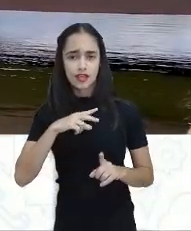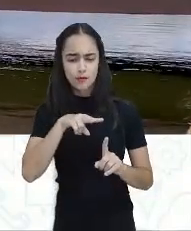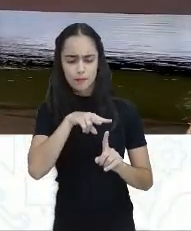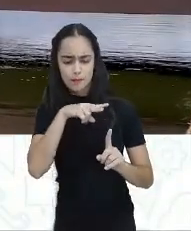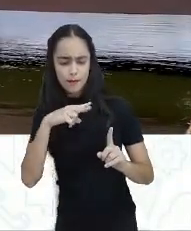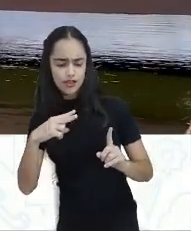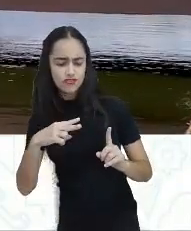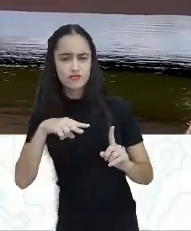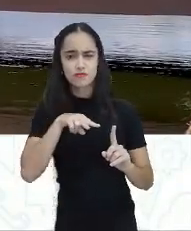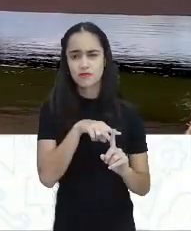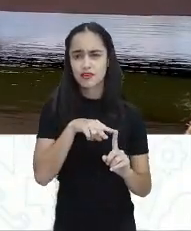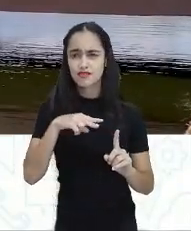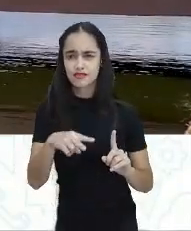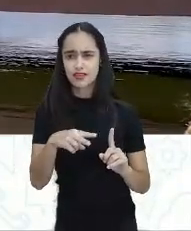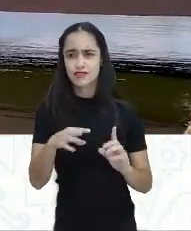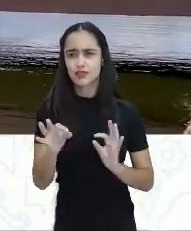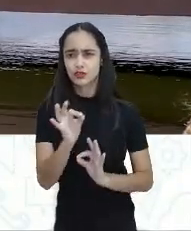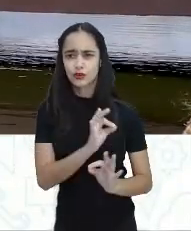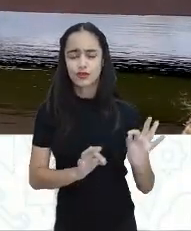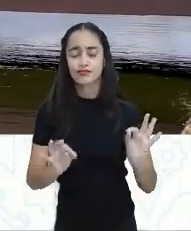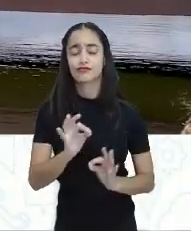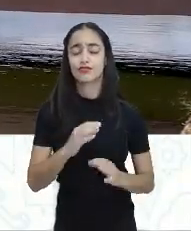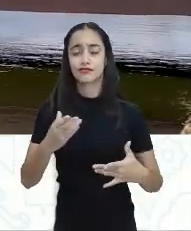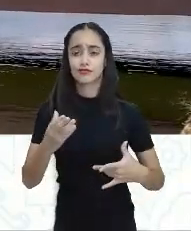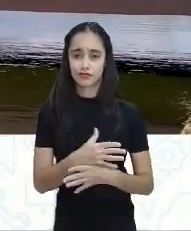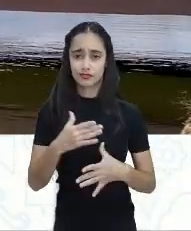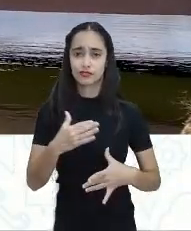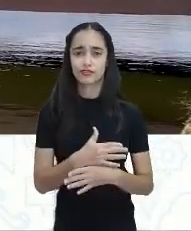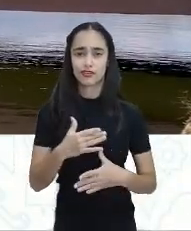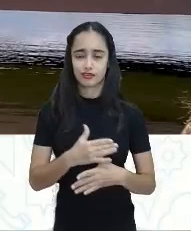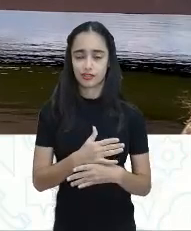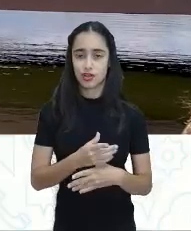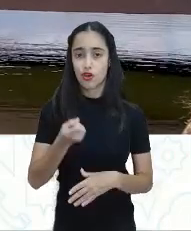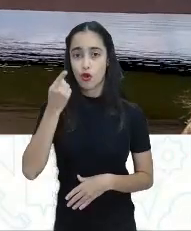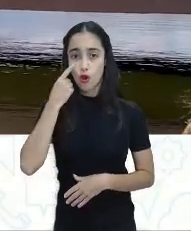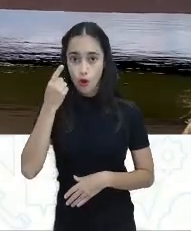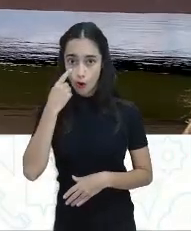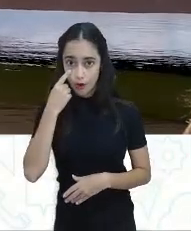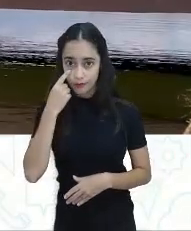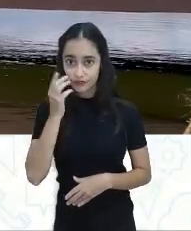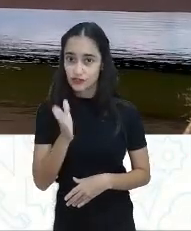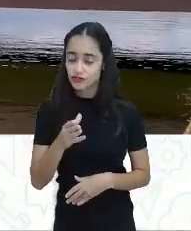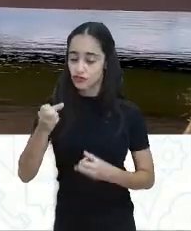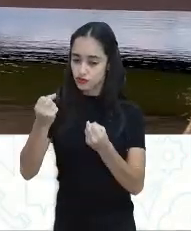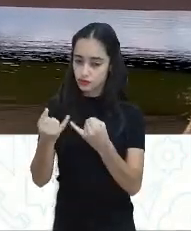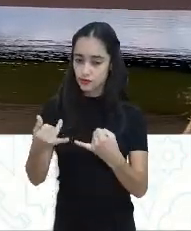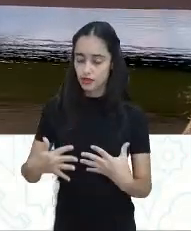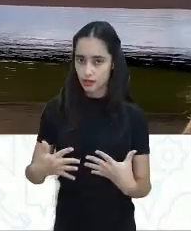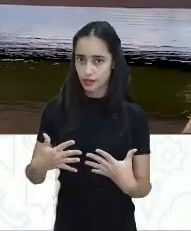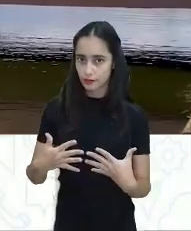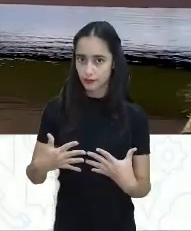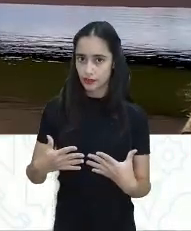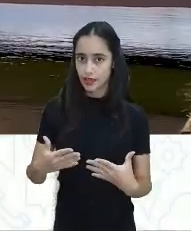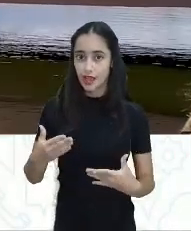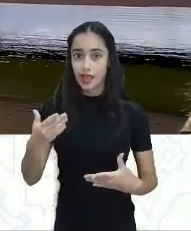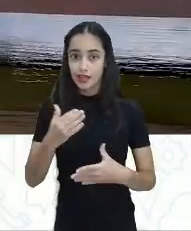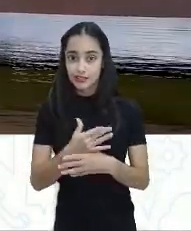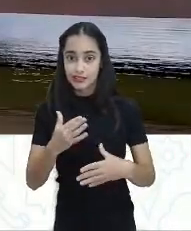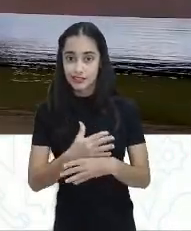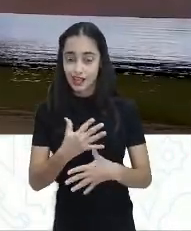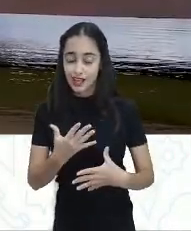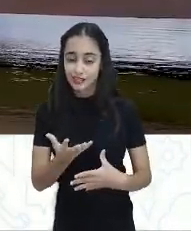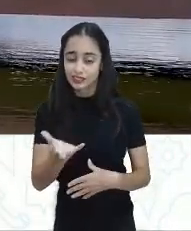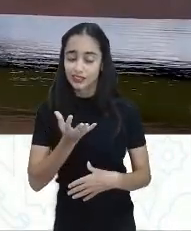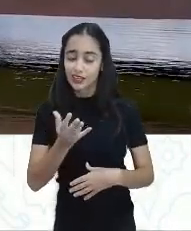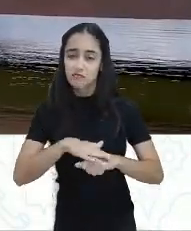gestão democrática da cidade. Olha aí o que eu estava falando, né, onde a cidade ela seja mais acessível, seja